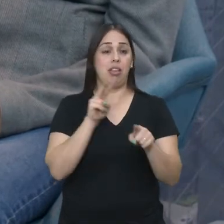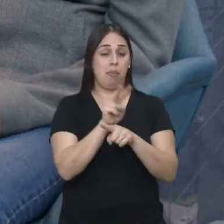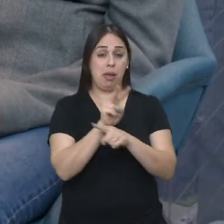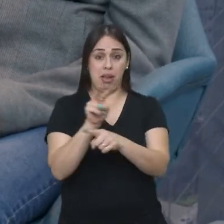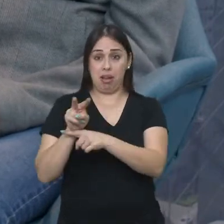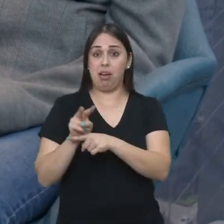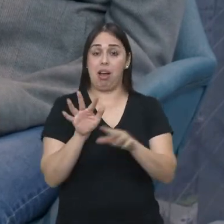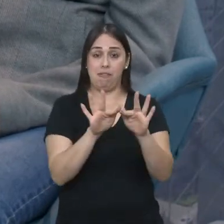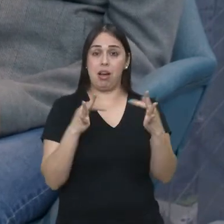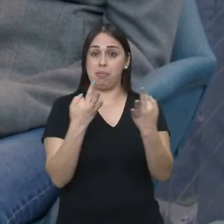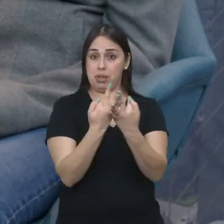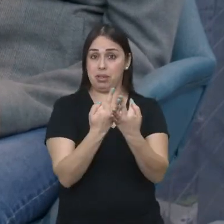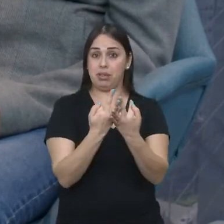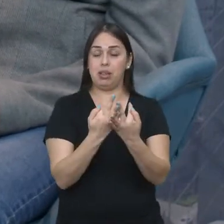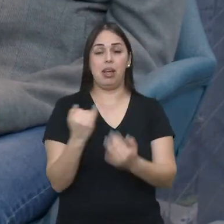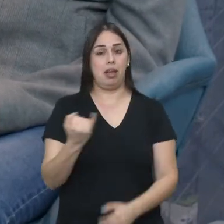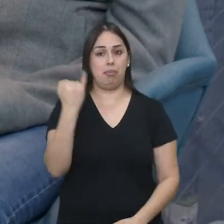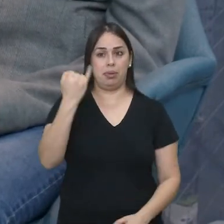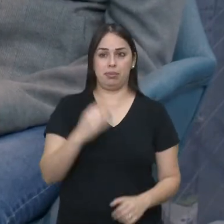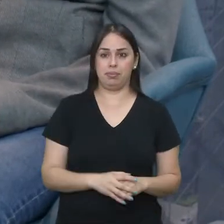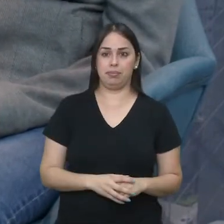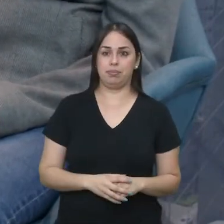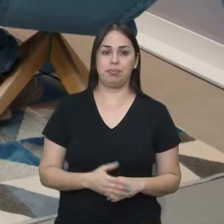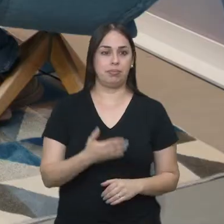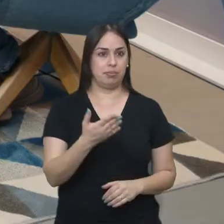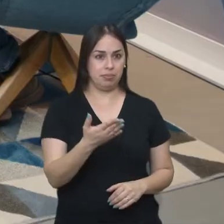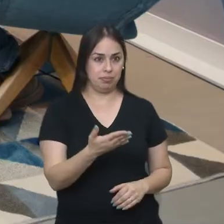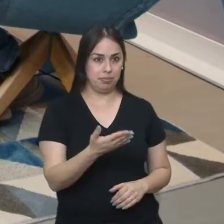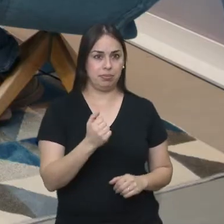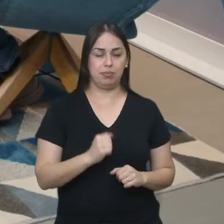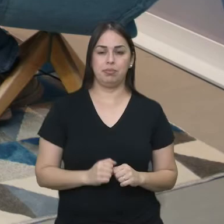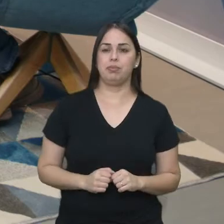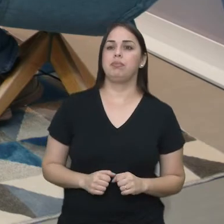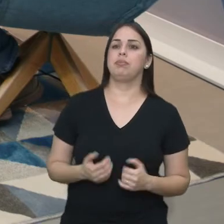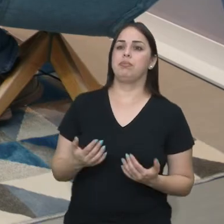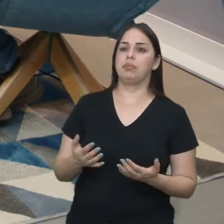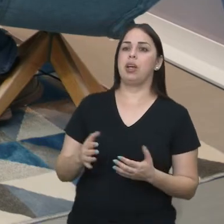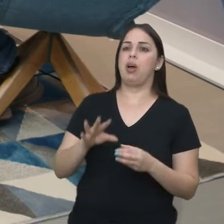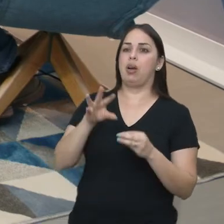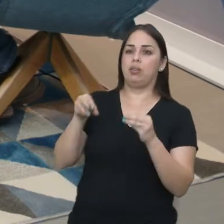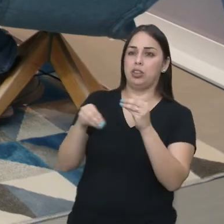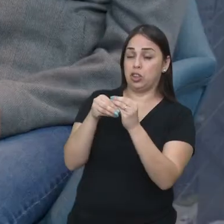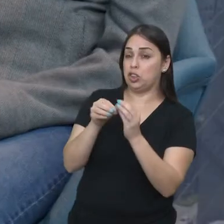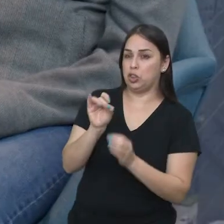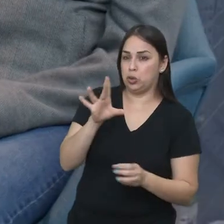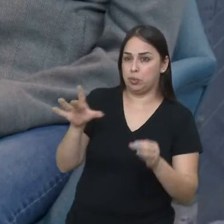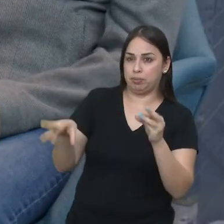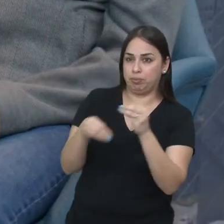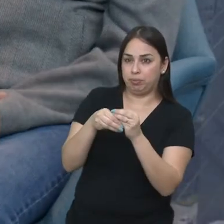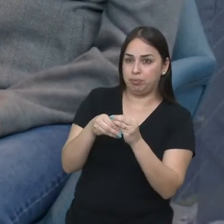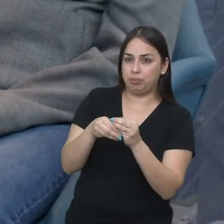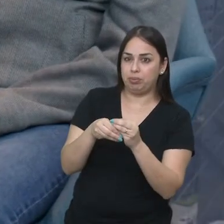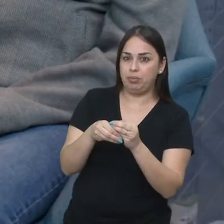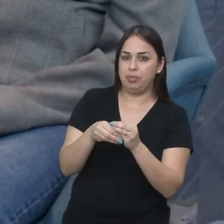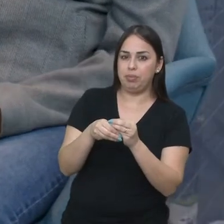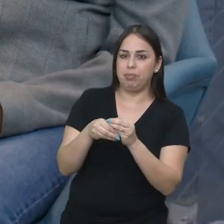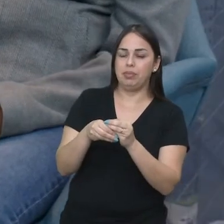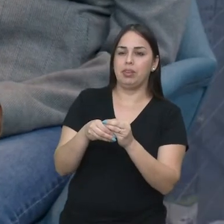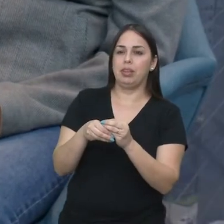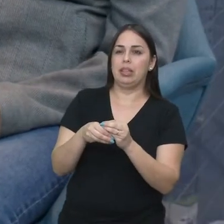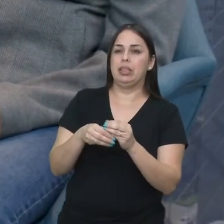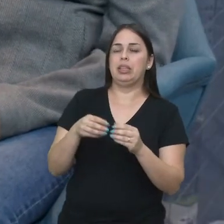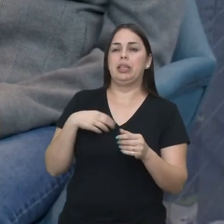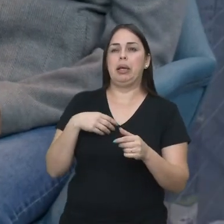que não pode se vacinar. Então é super importante. Doutor, quer complementar rapidamente? Ótimo. Complementando o que a Cristina falou em relação a